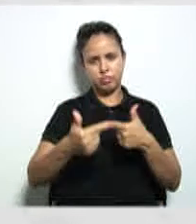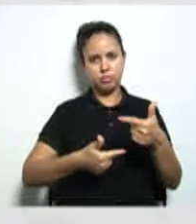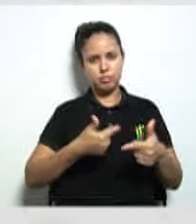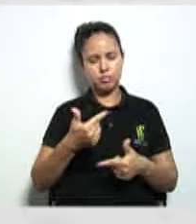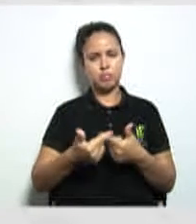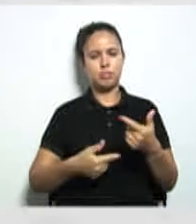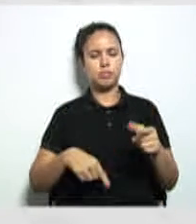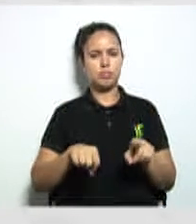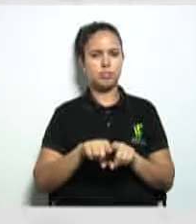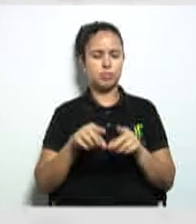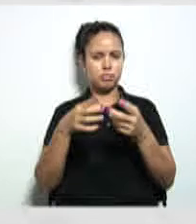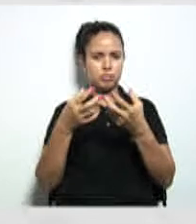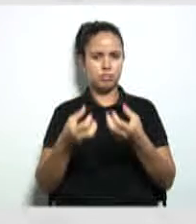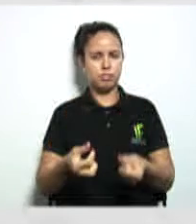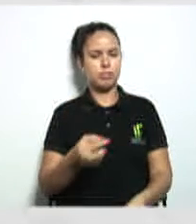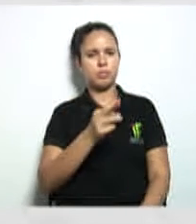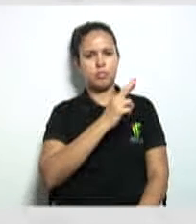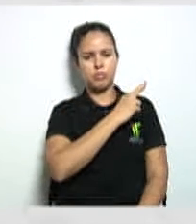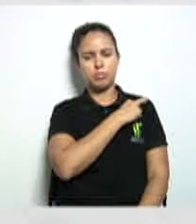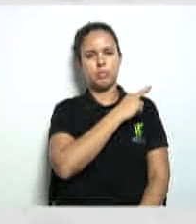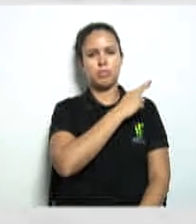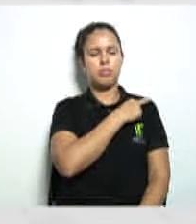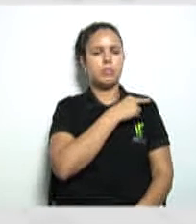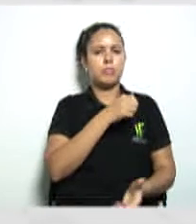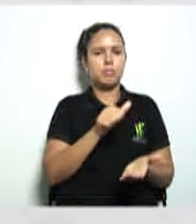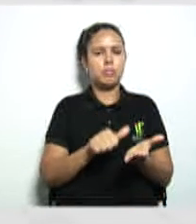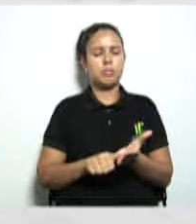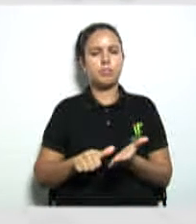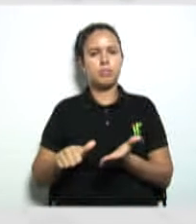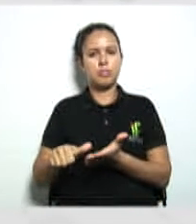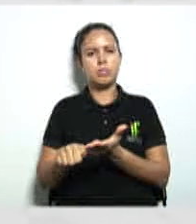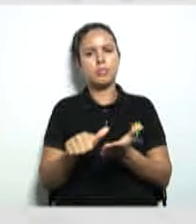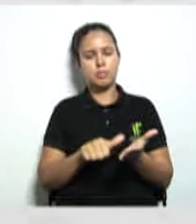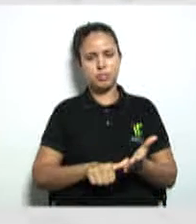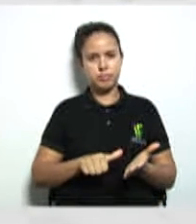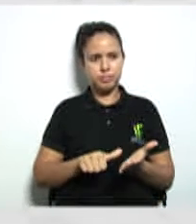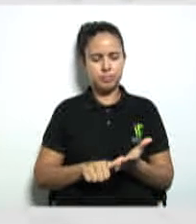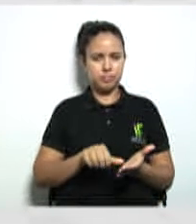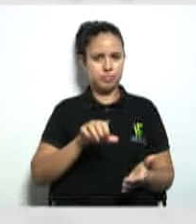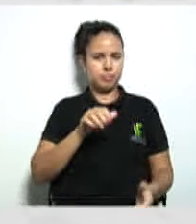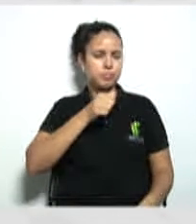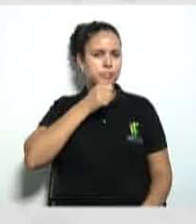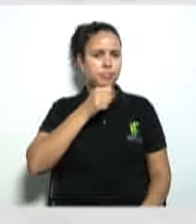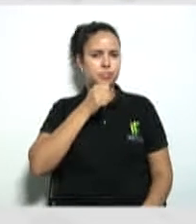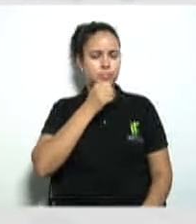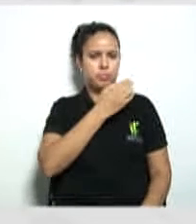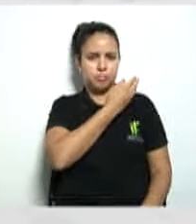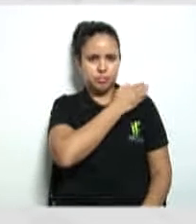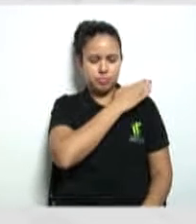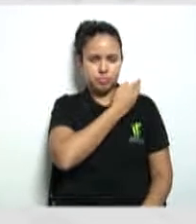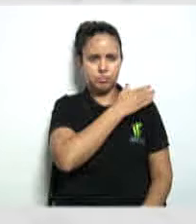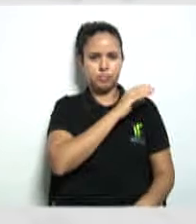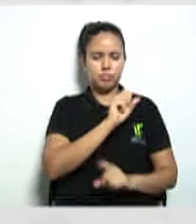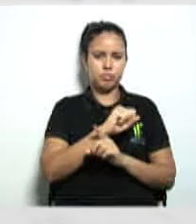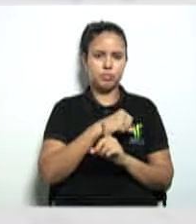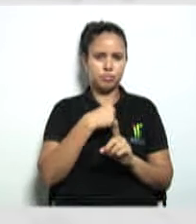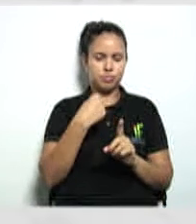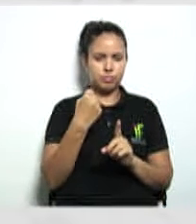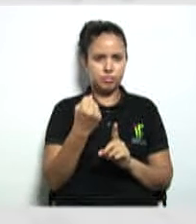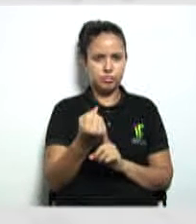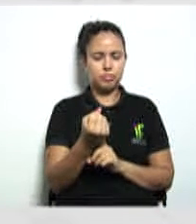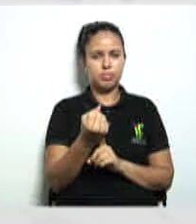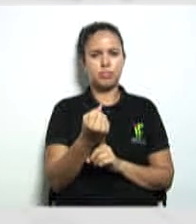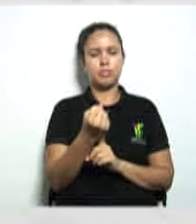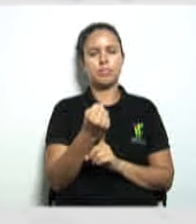as responsabilidades como membros, sem discriminações sociais, raciais, de